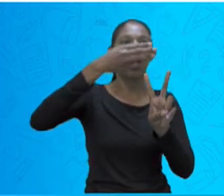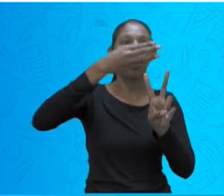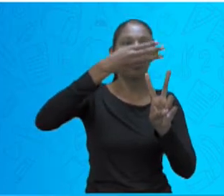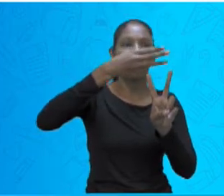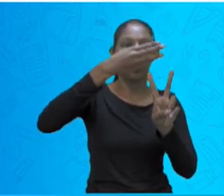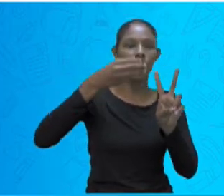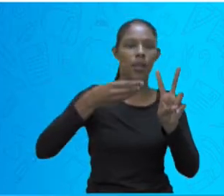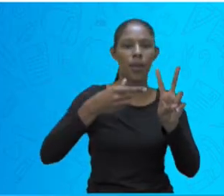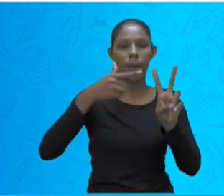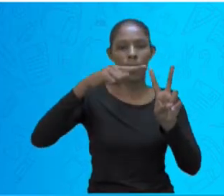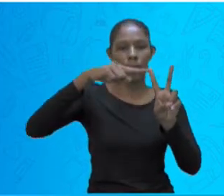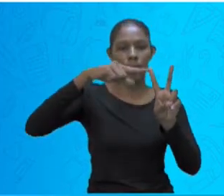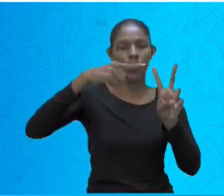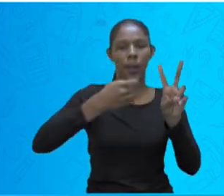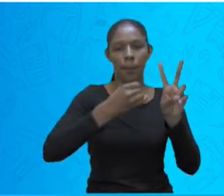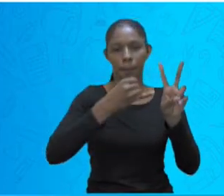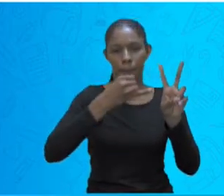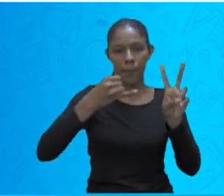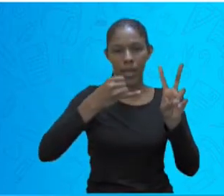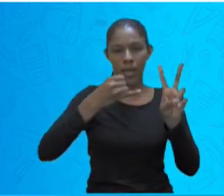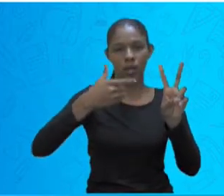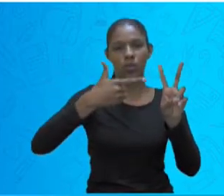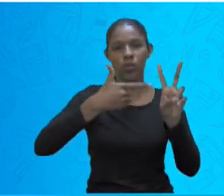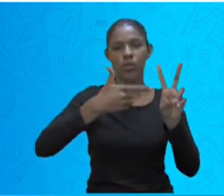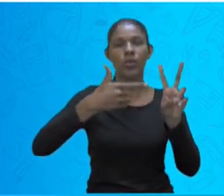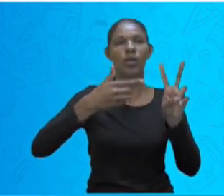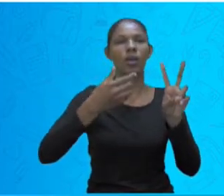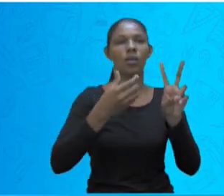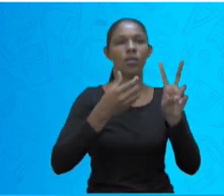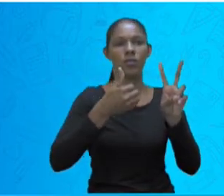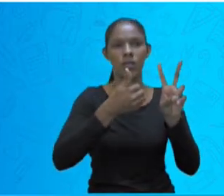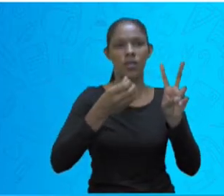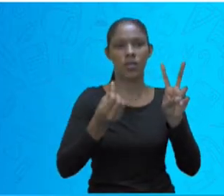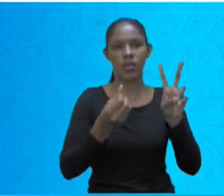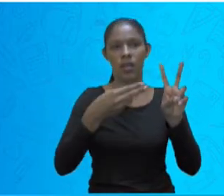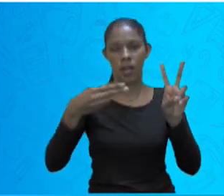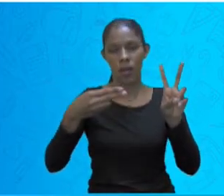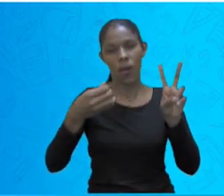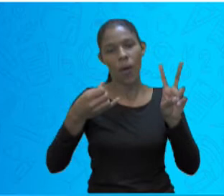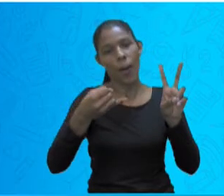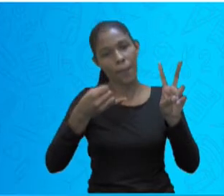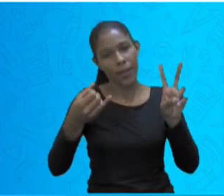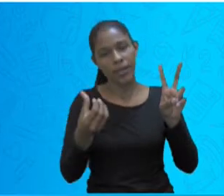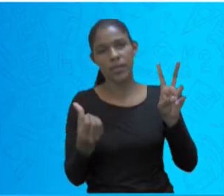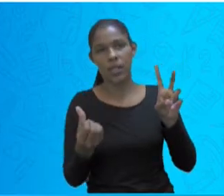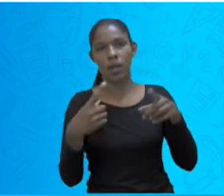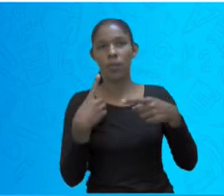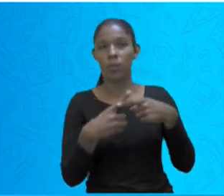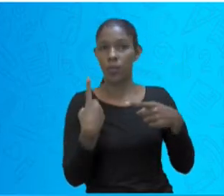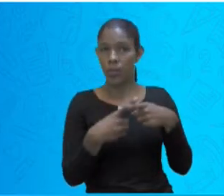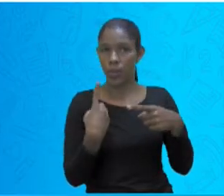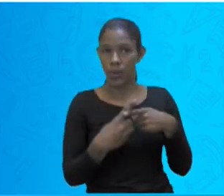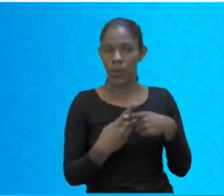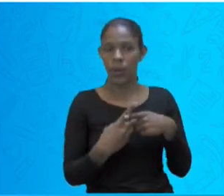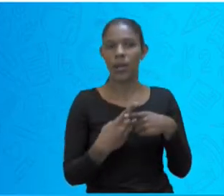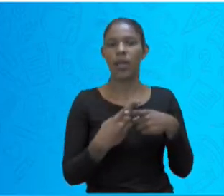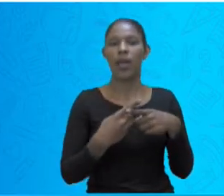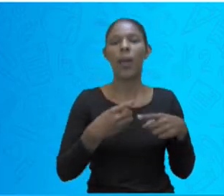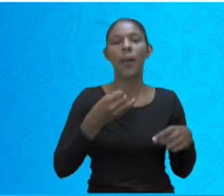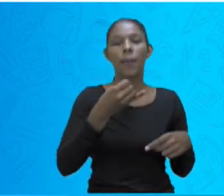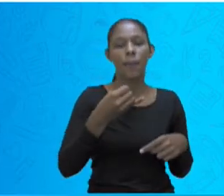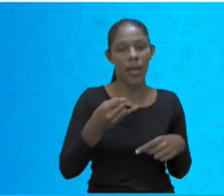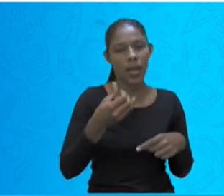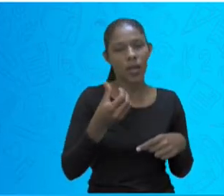menos 216, que é igual a menos 6. Por quê? Menos 6 elevado ao cubo é